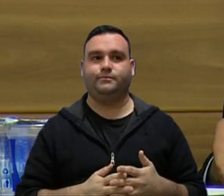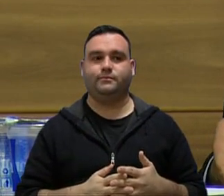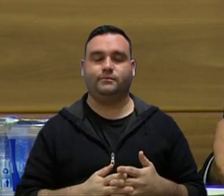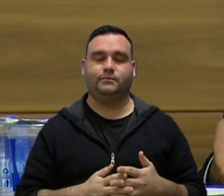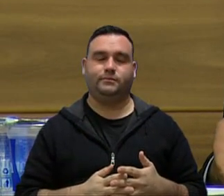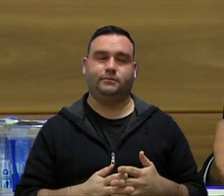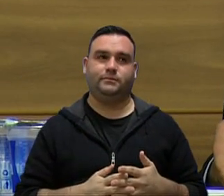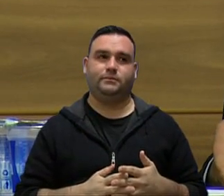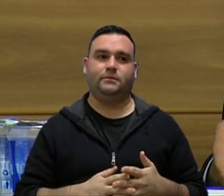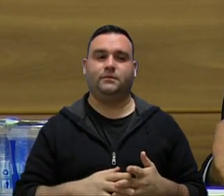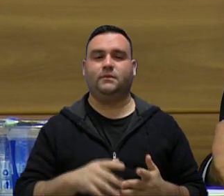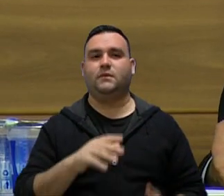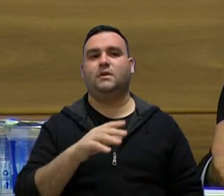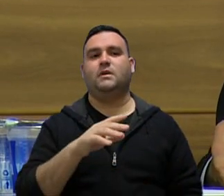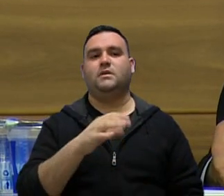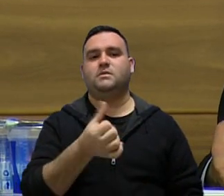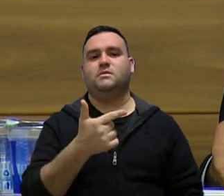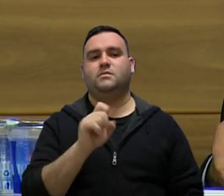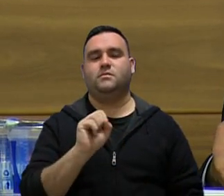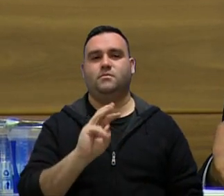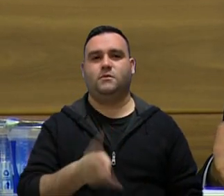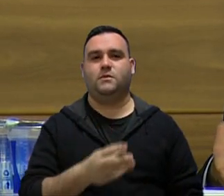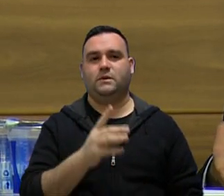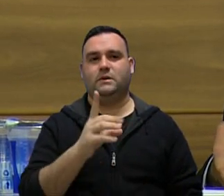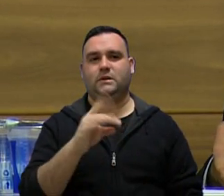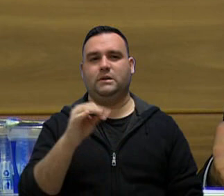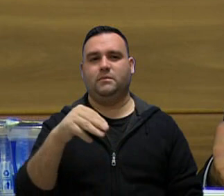da pms62 milhões